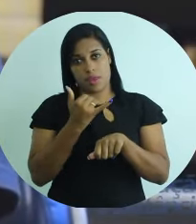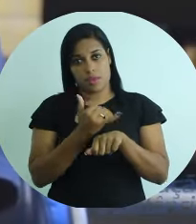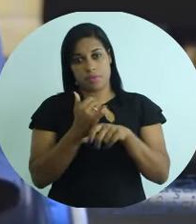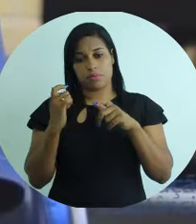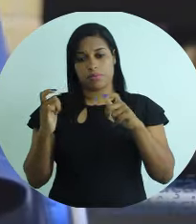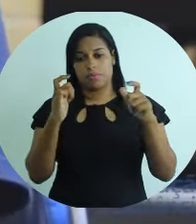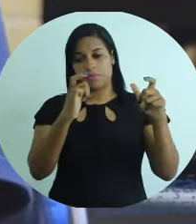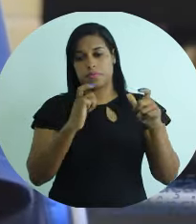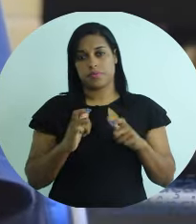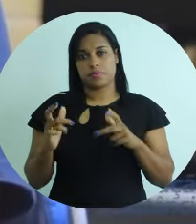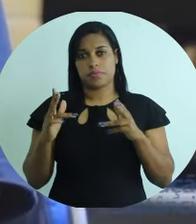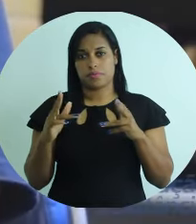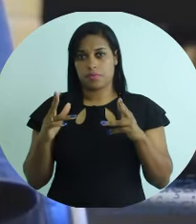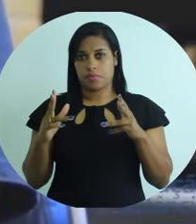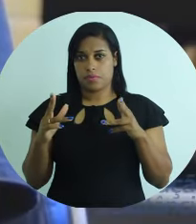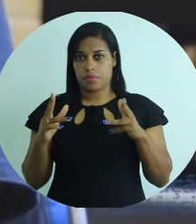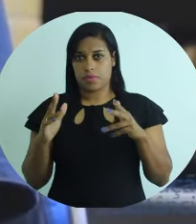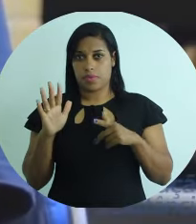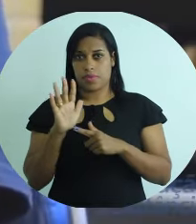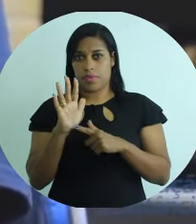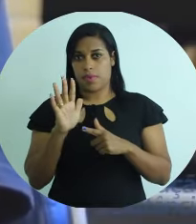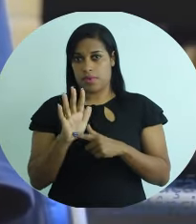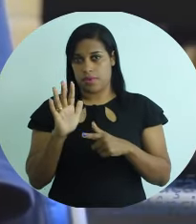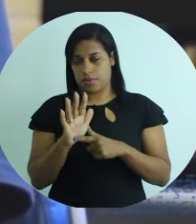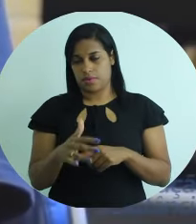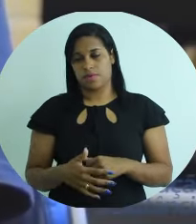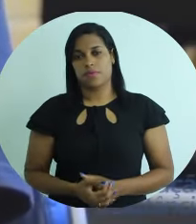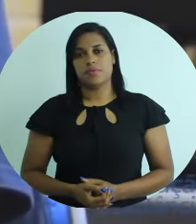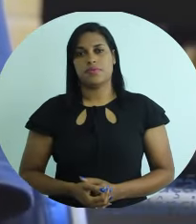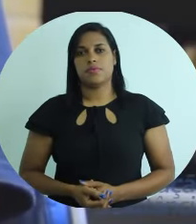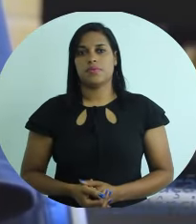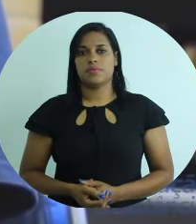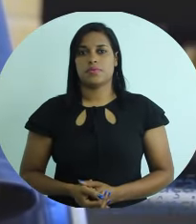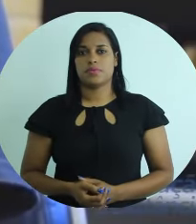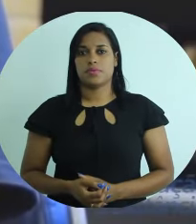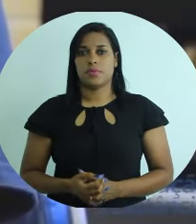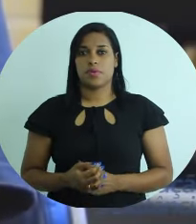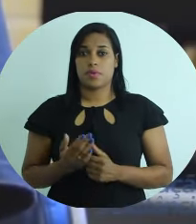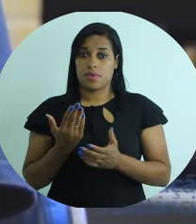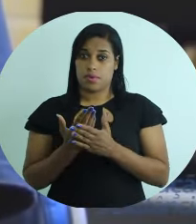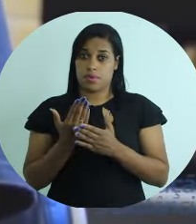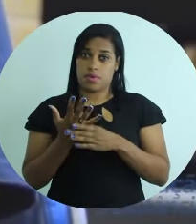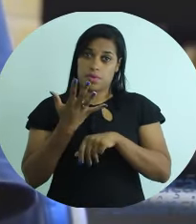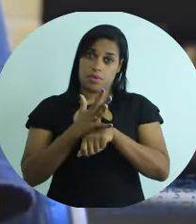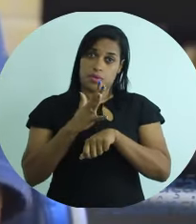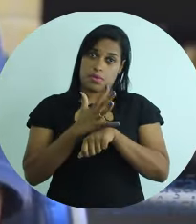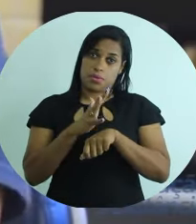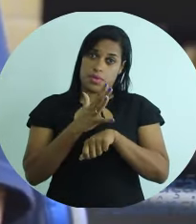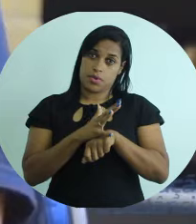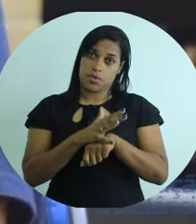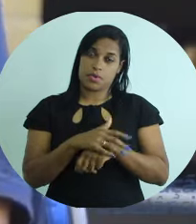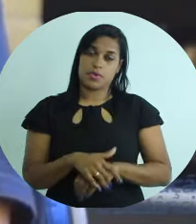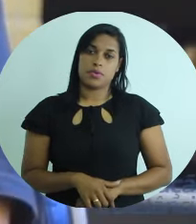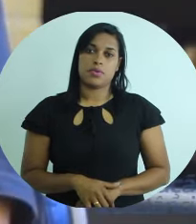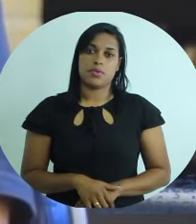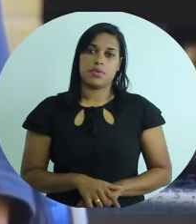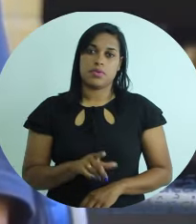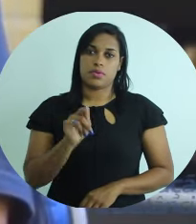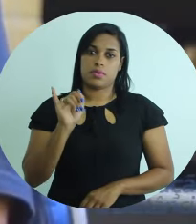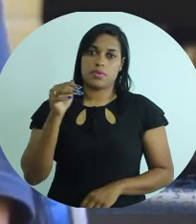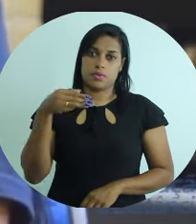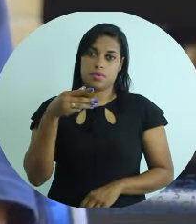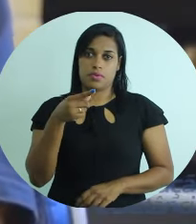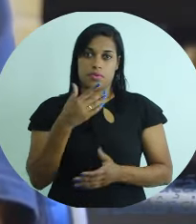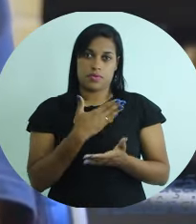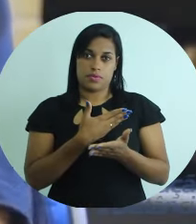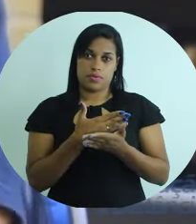ambientes de editoração ou então apresentações. Então, nossa aula será prática, vamos partir direto para o GIMP para que você